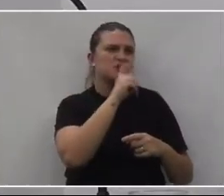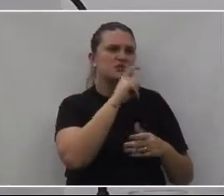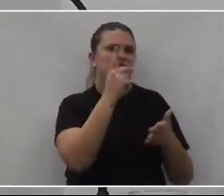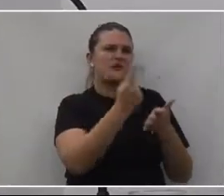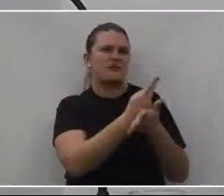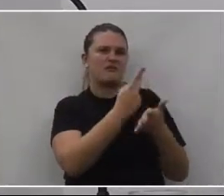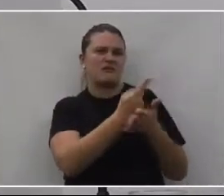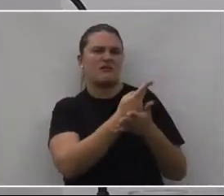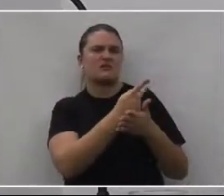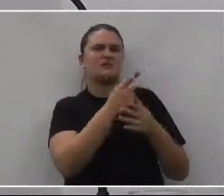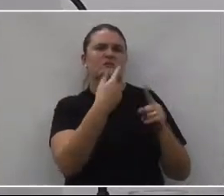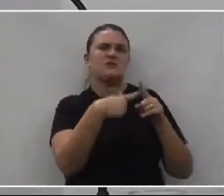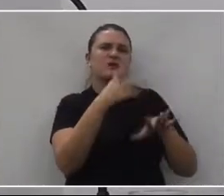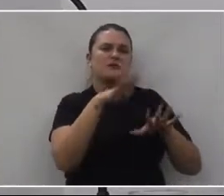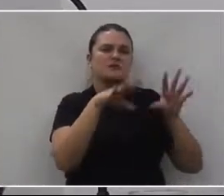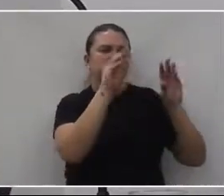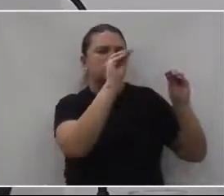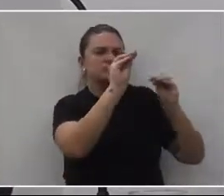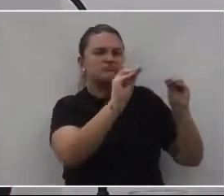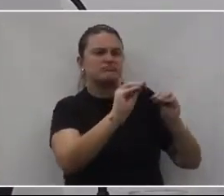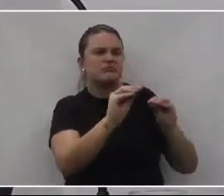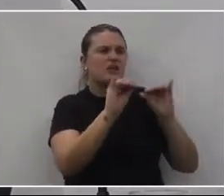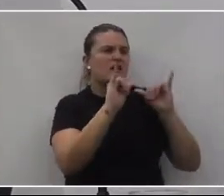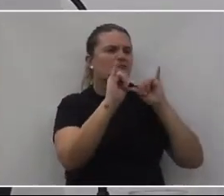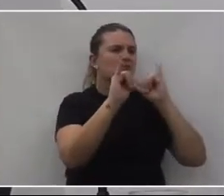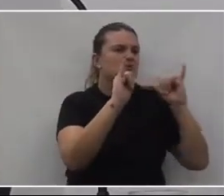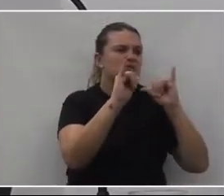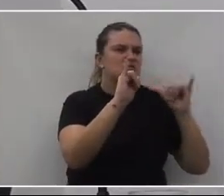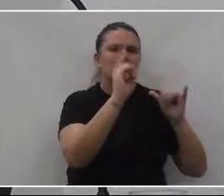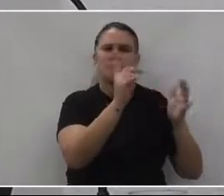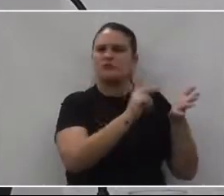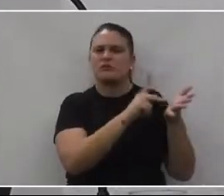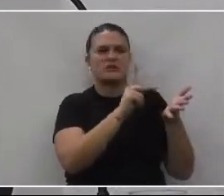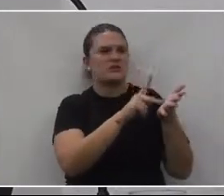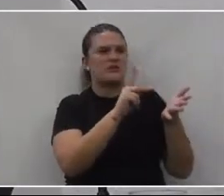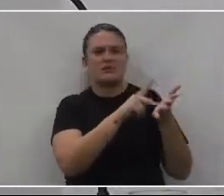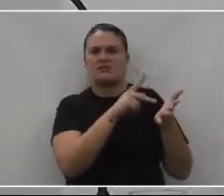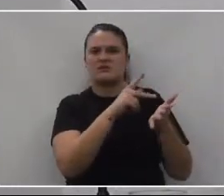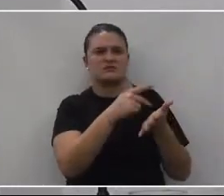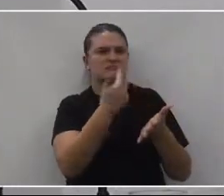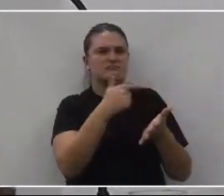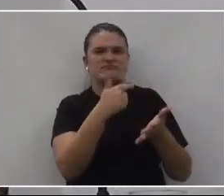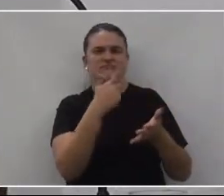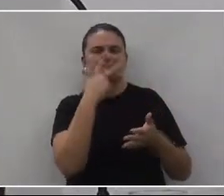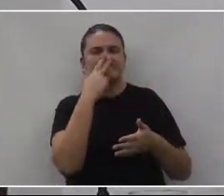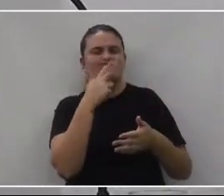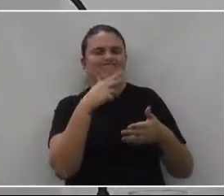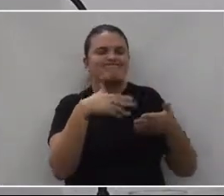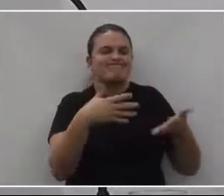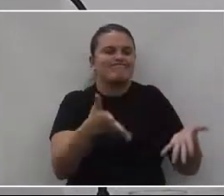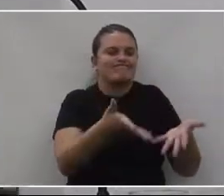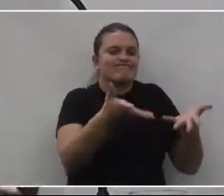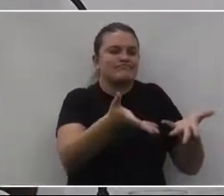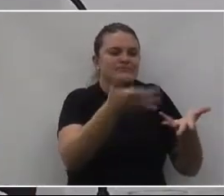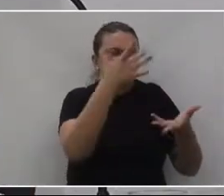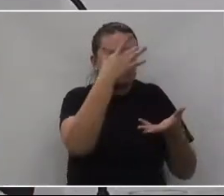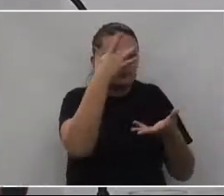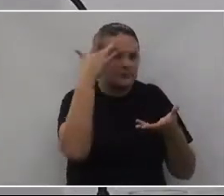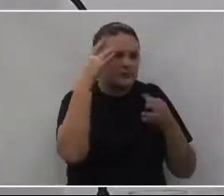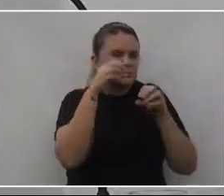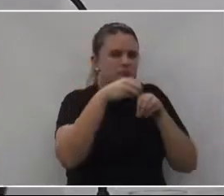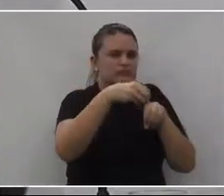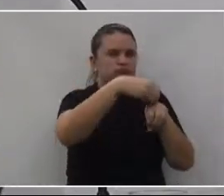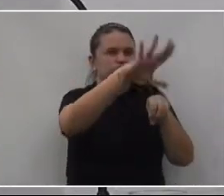fazer um comentário ou fornecer uma informação que não é verdadeira e que instigam muitos a multiplicarem